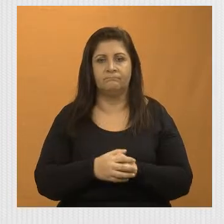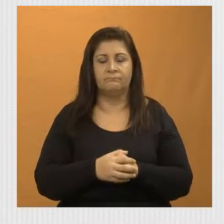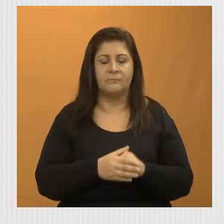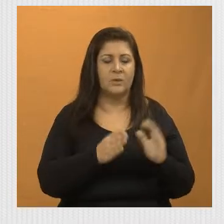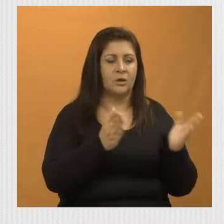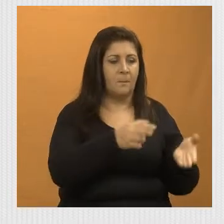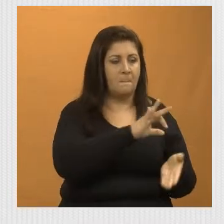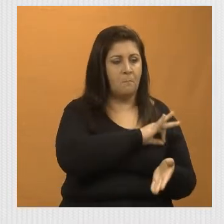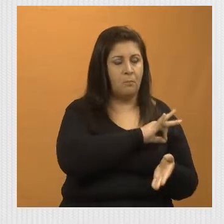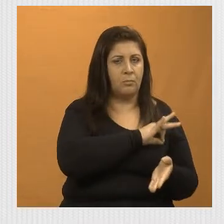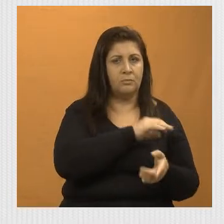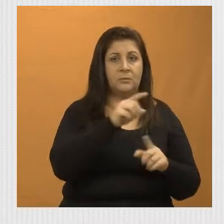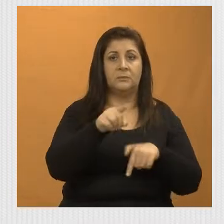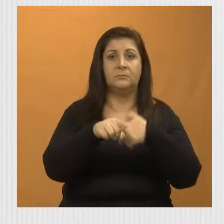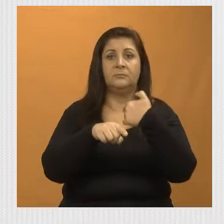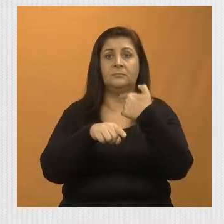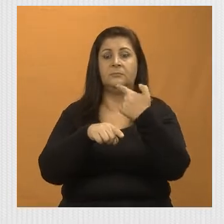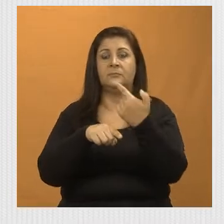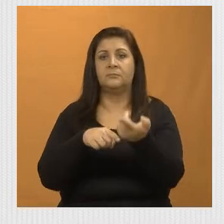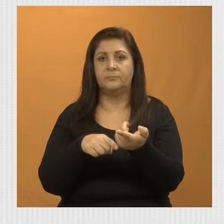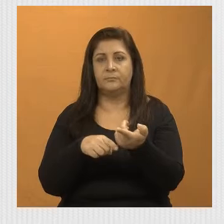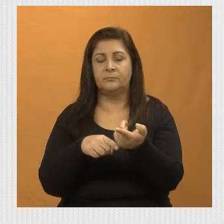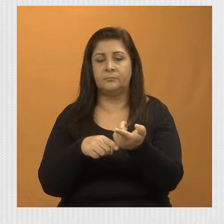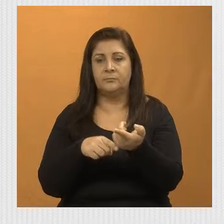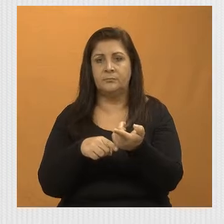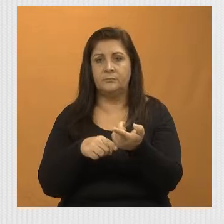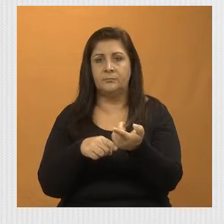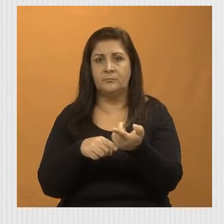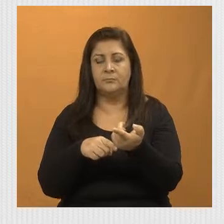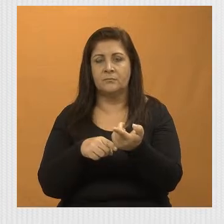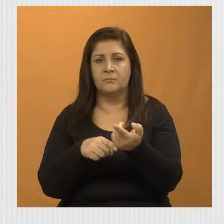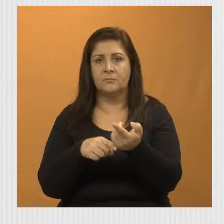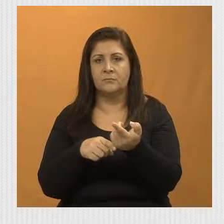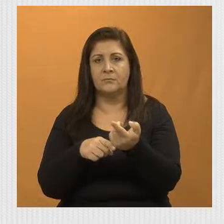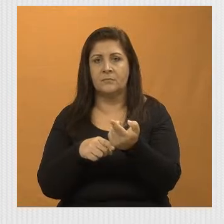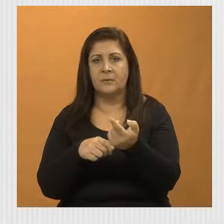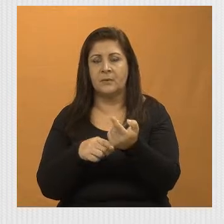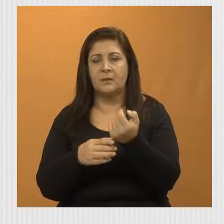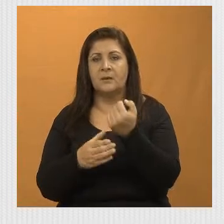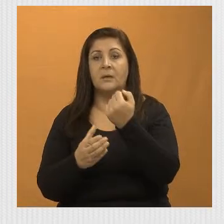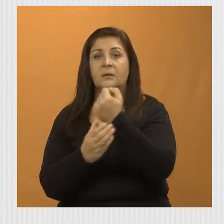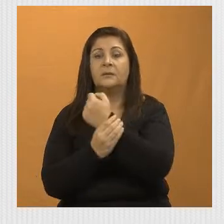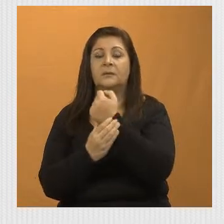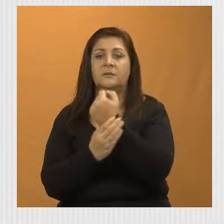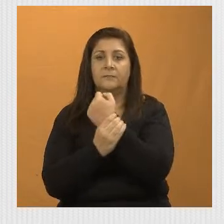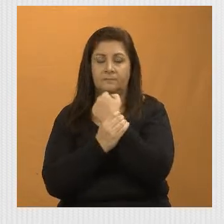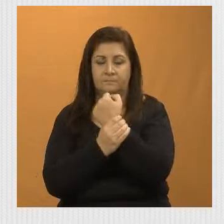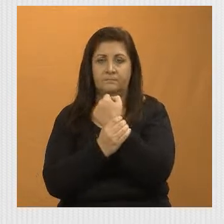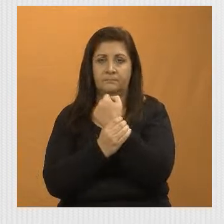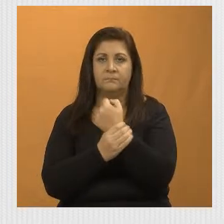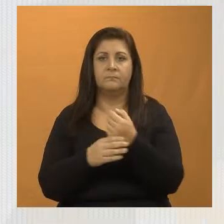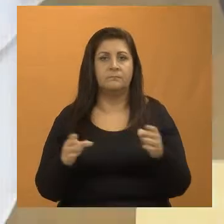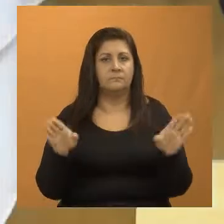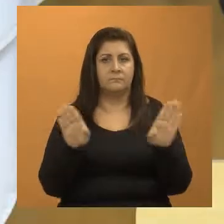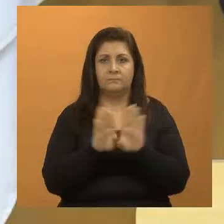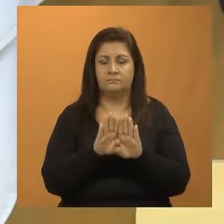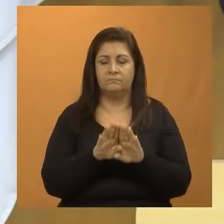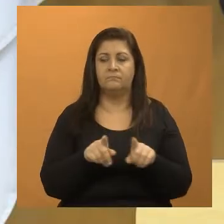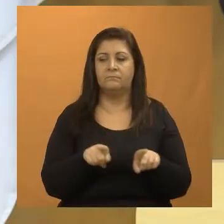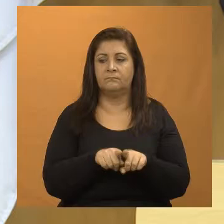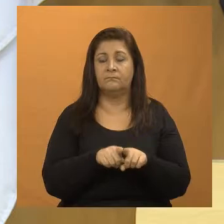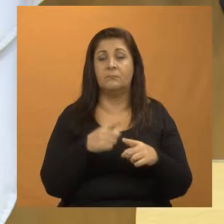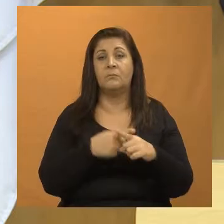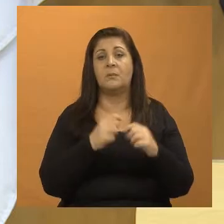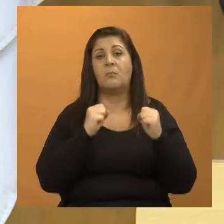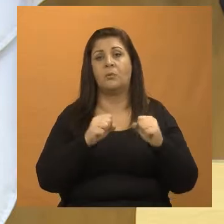pela Polícia Militar e, na sequência, a interdição pela Defesa Civil, com risco de queda